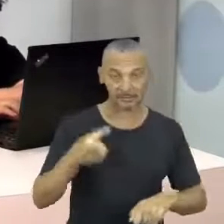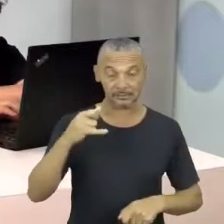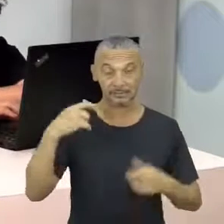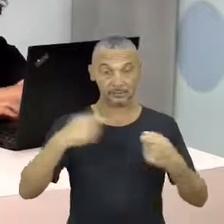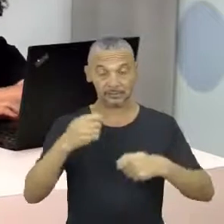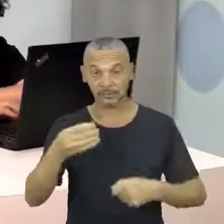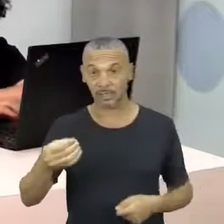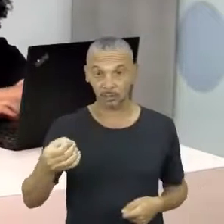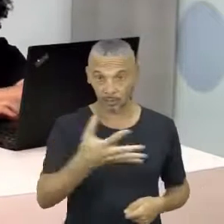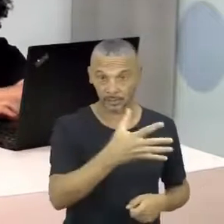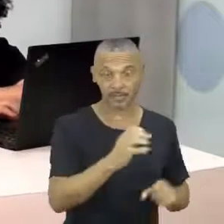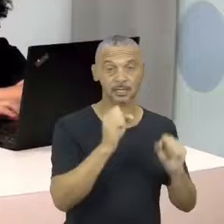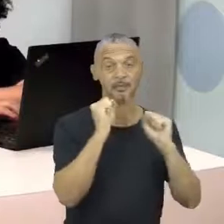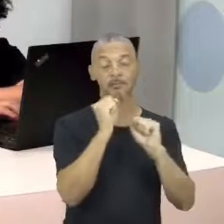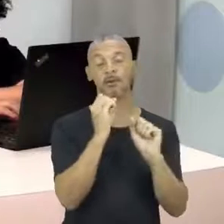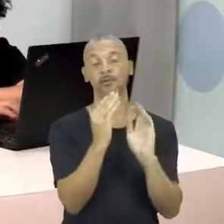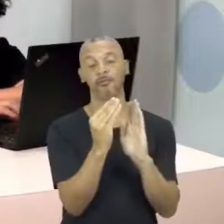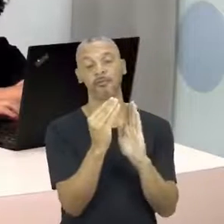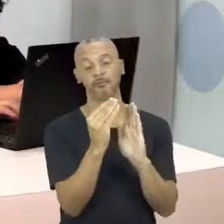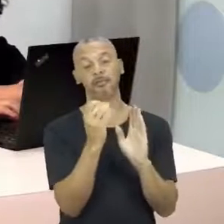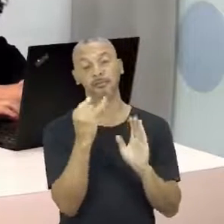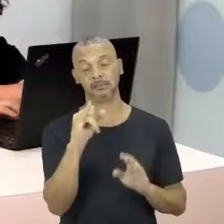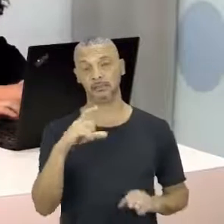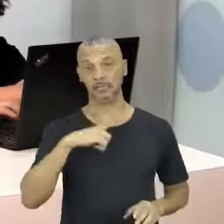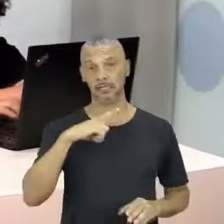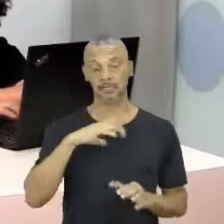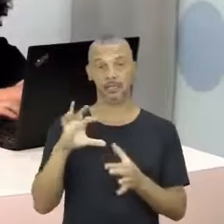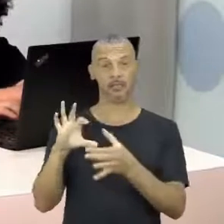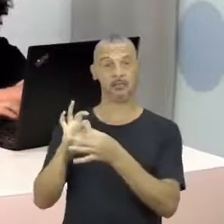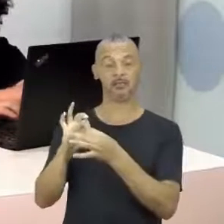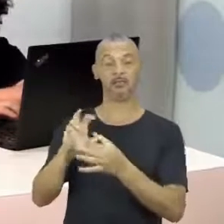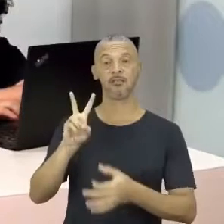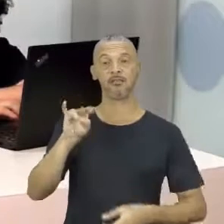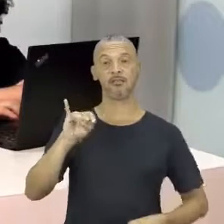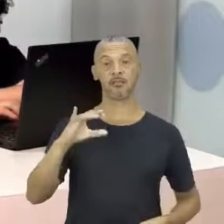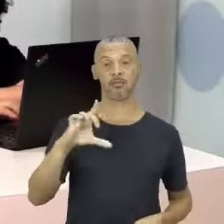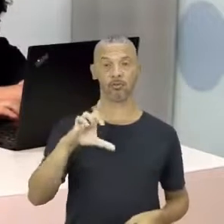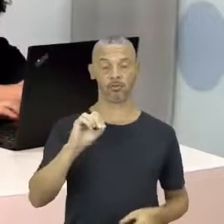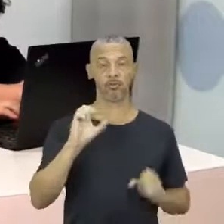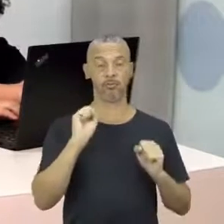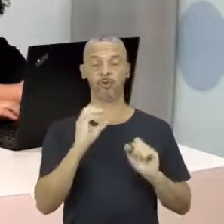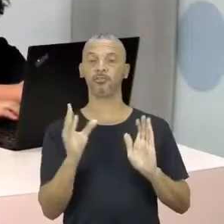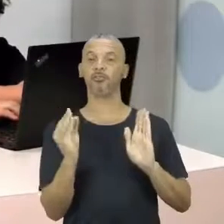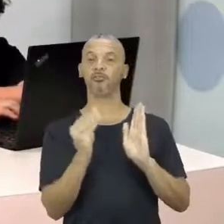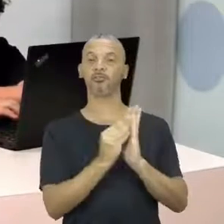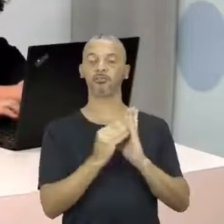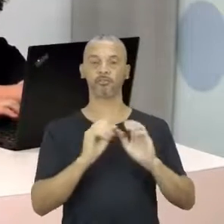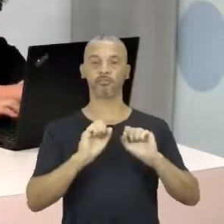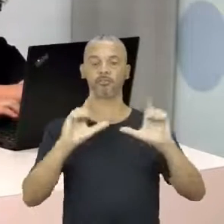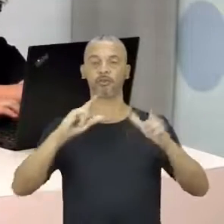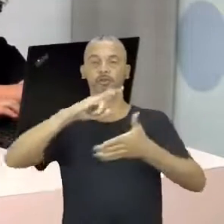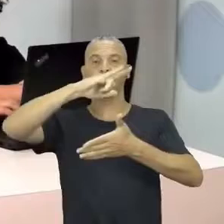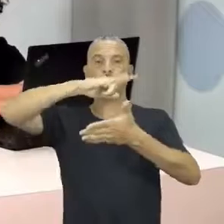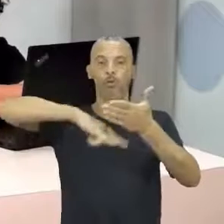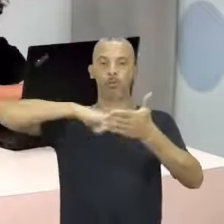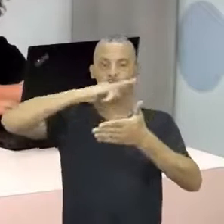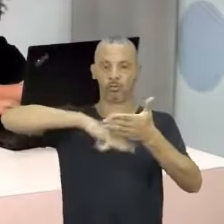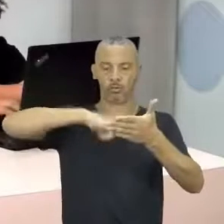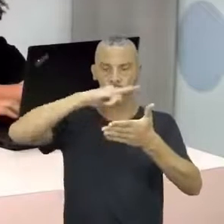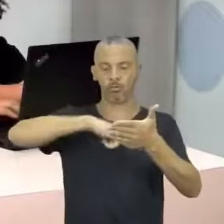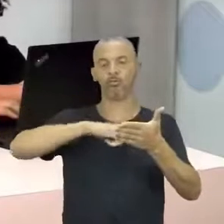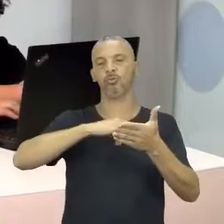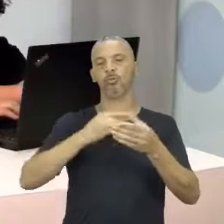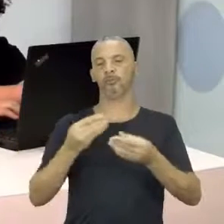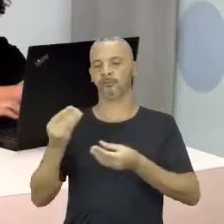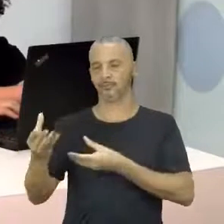formação, aí você pode, se você tiver vínculo, né, o vínculo ativo, e aí você pode entregar esses documentos